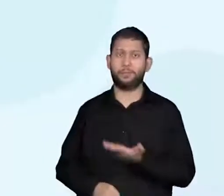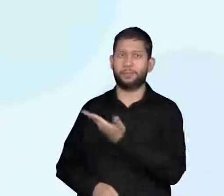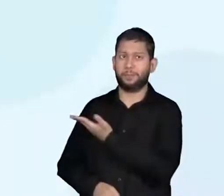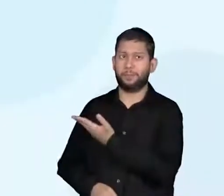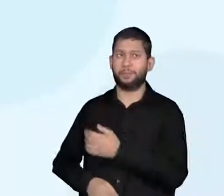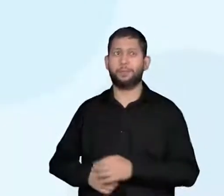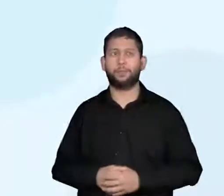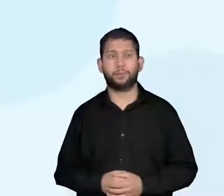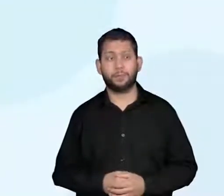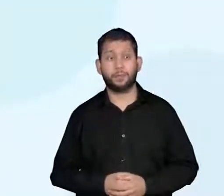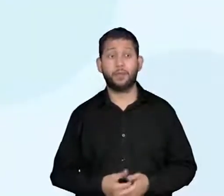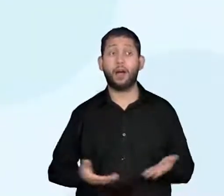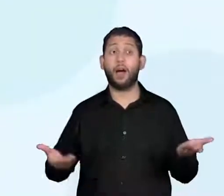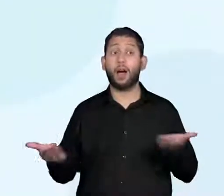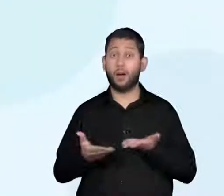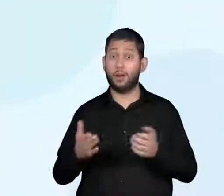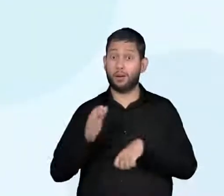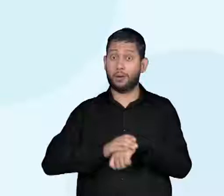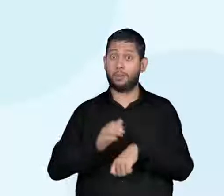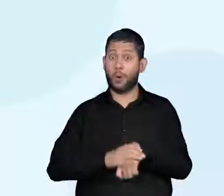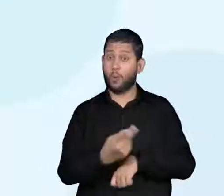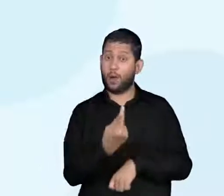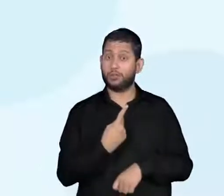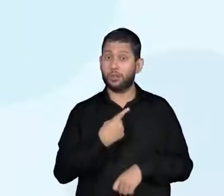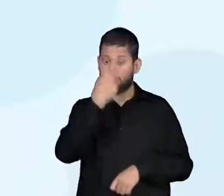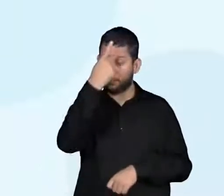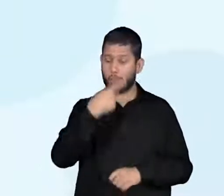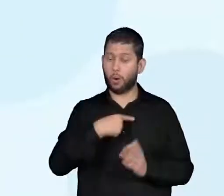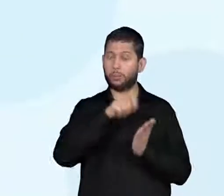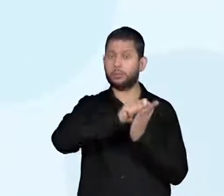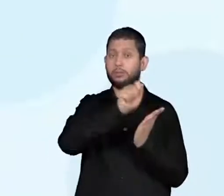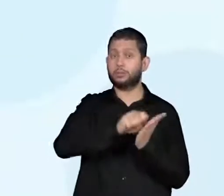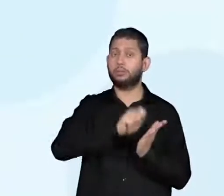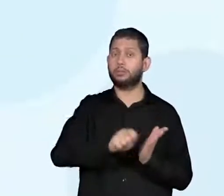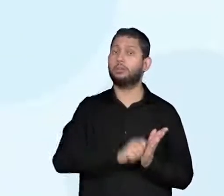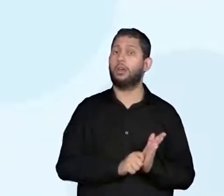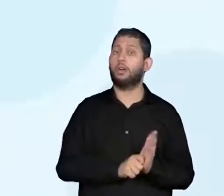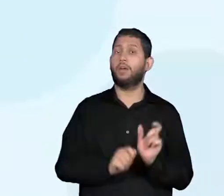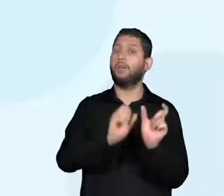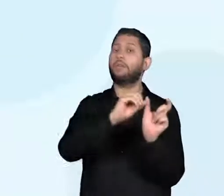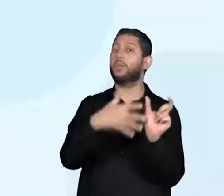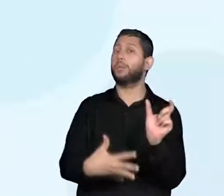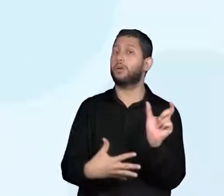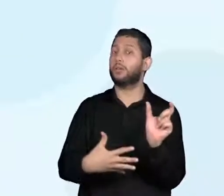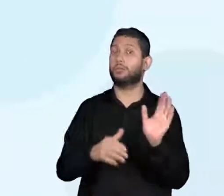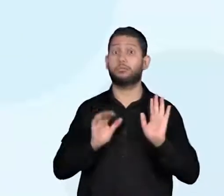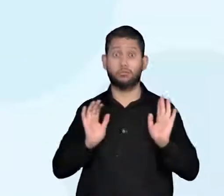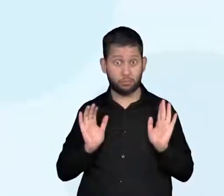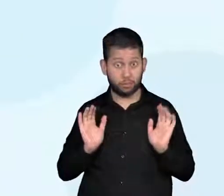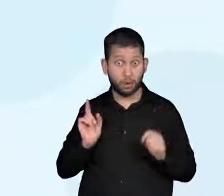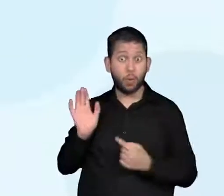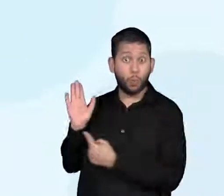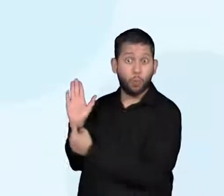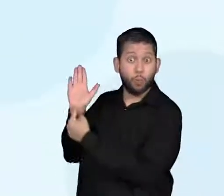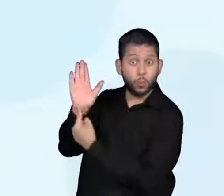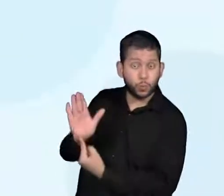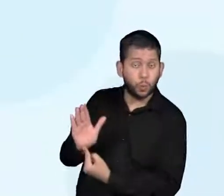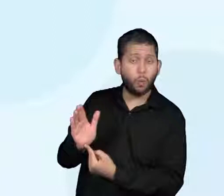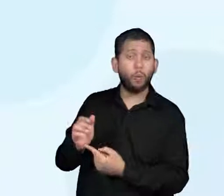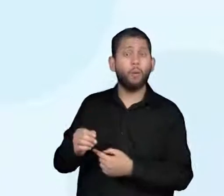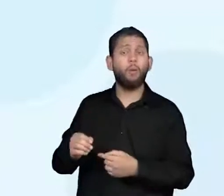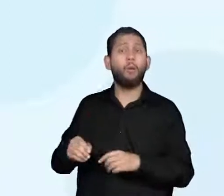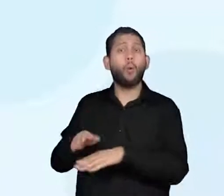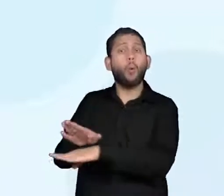Então, agora nós vamos fazer o nosso próprio verbete. Então, para eu fazer um verbete, primeira coisa que eu preciso pensar, qual